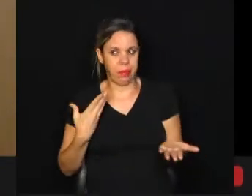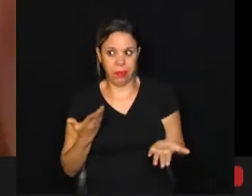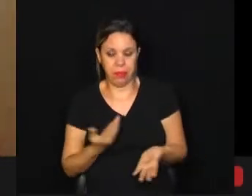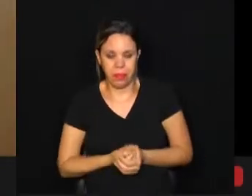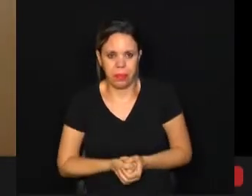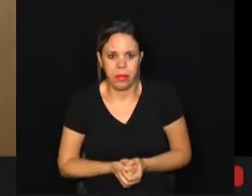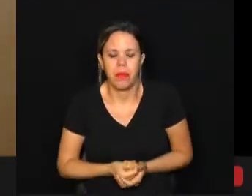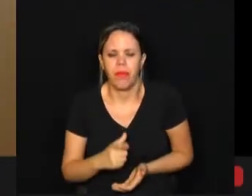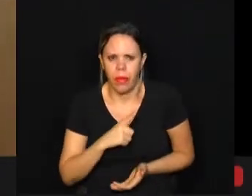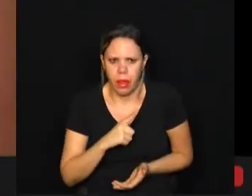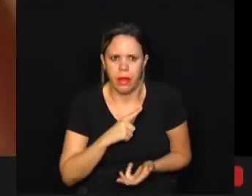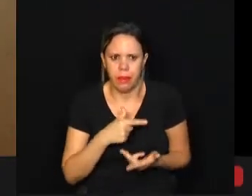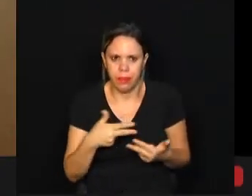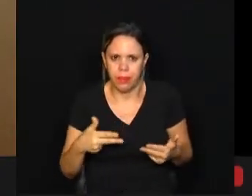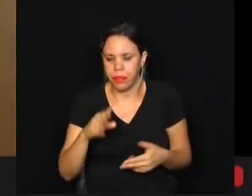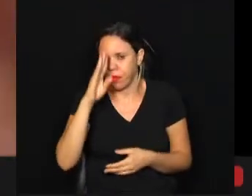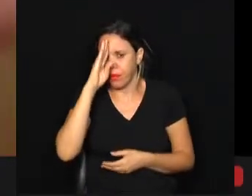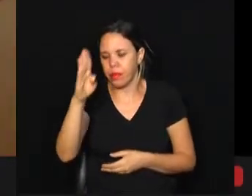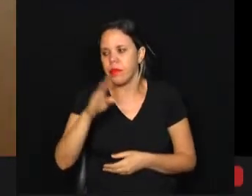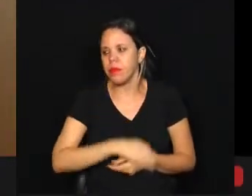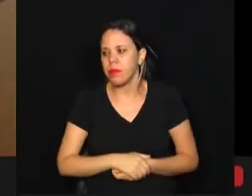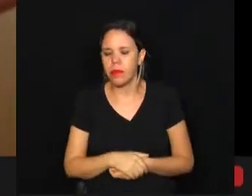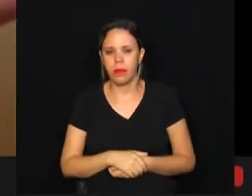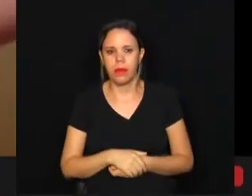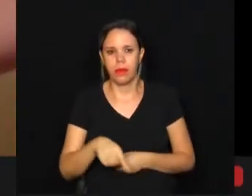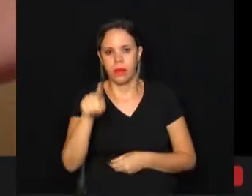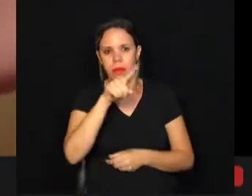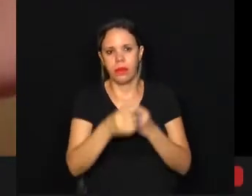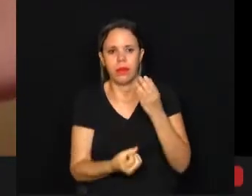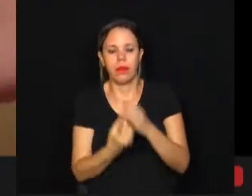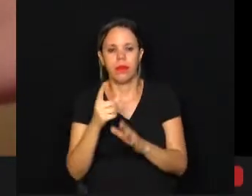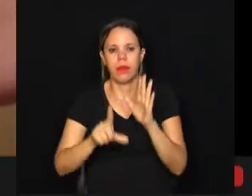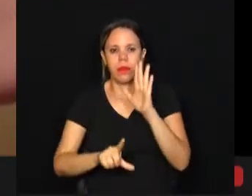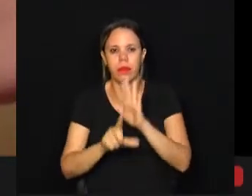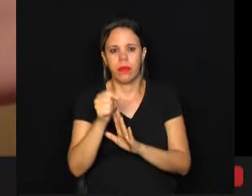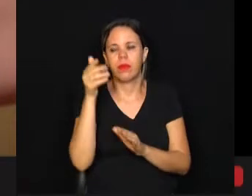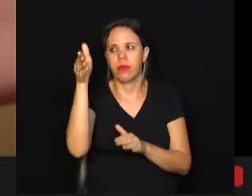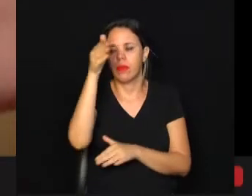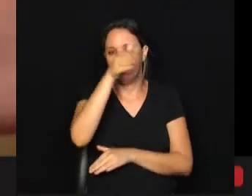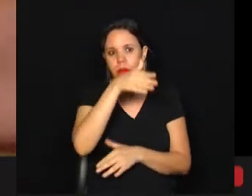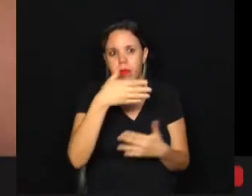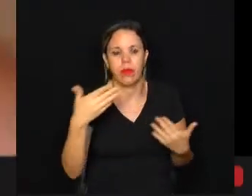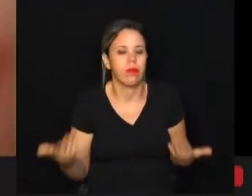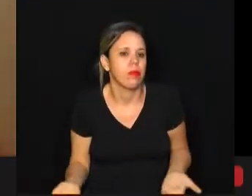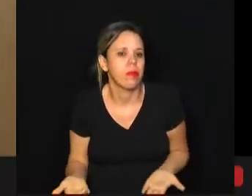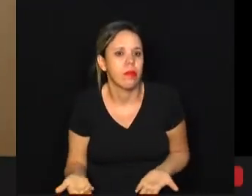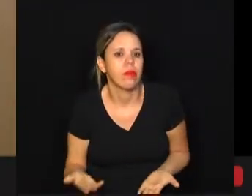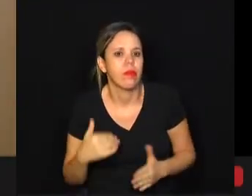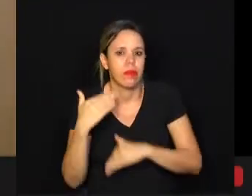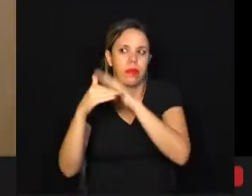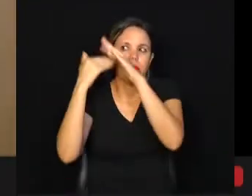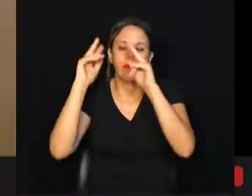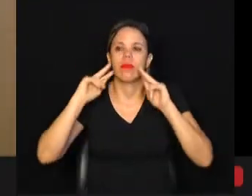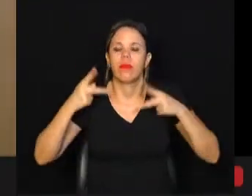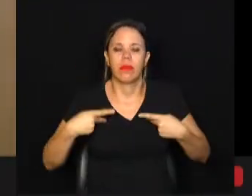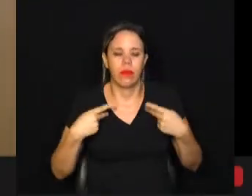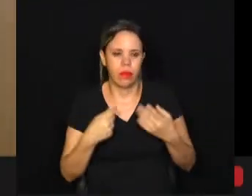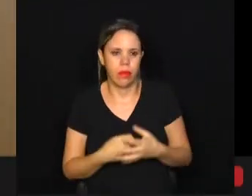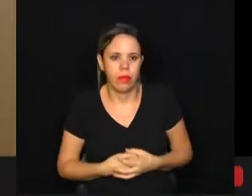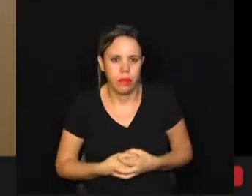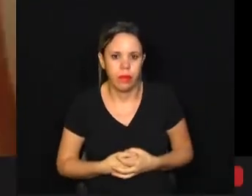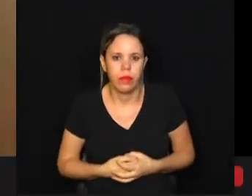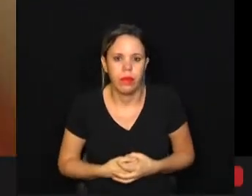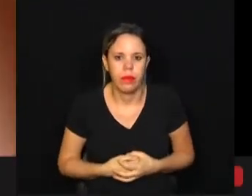Mas existem coisas que são fundamentais até para você gerar lucro em outros lugares, que é o desenvolvimento humano,